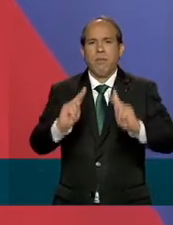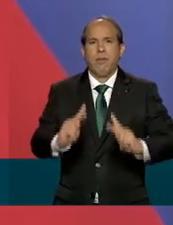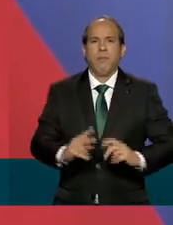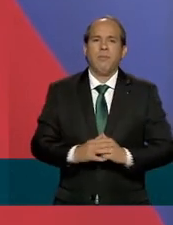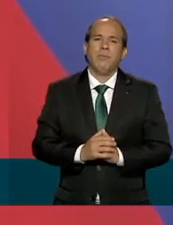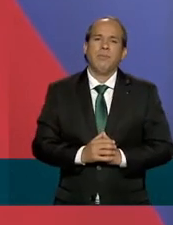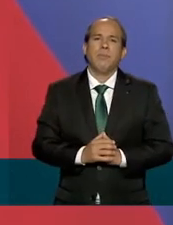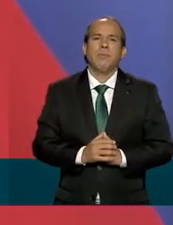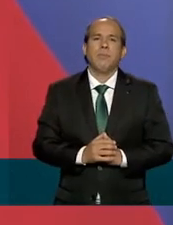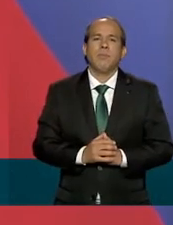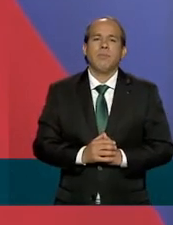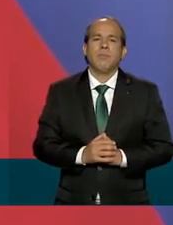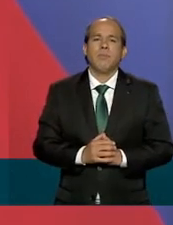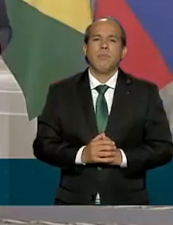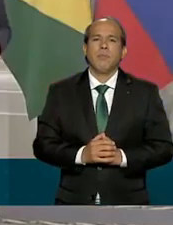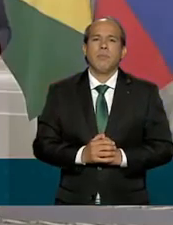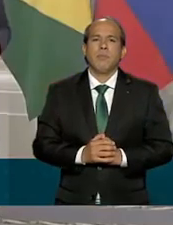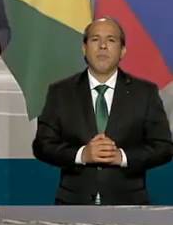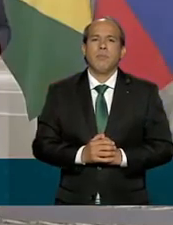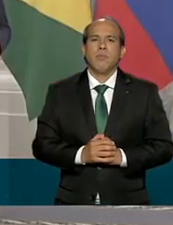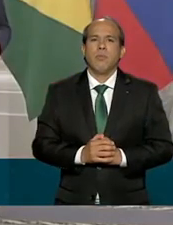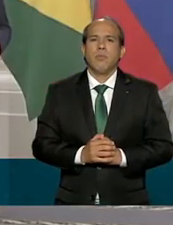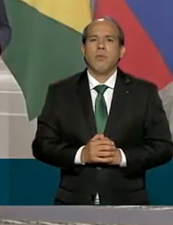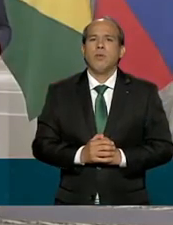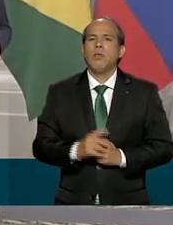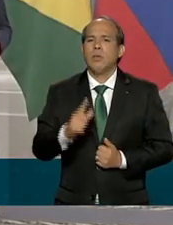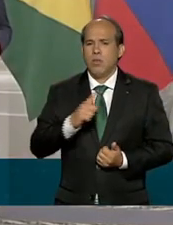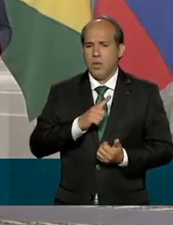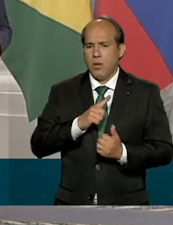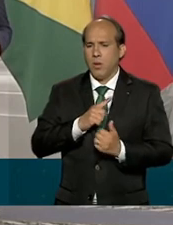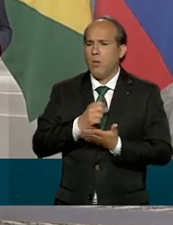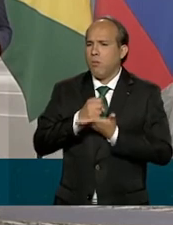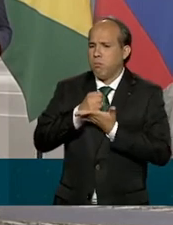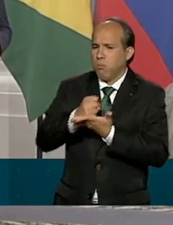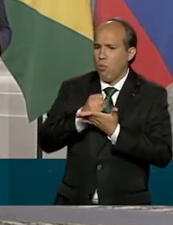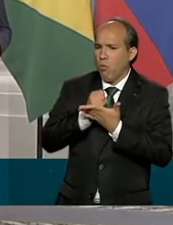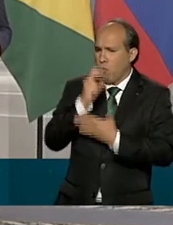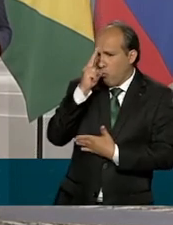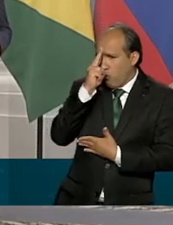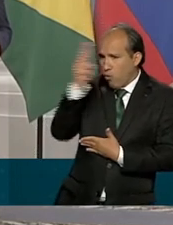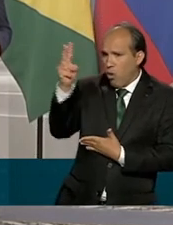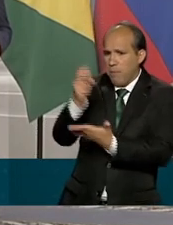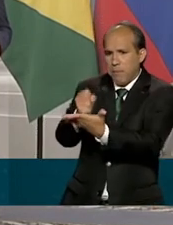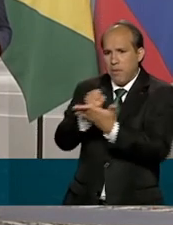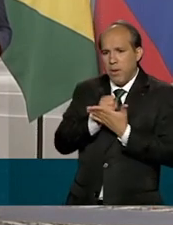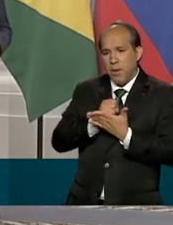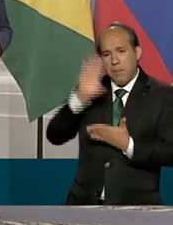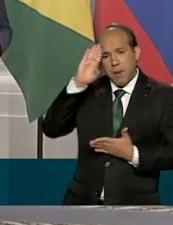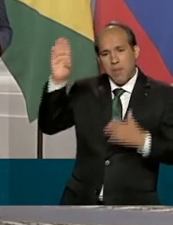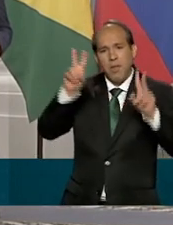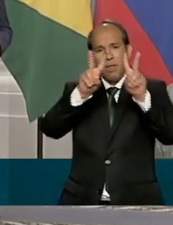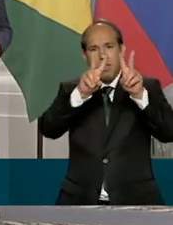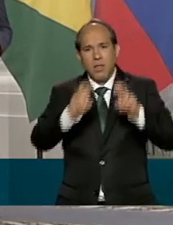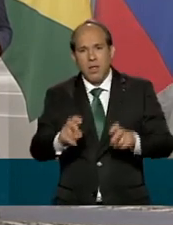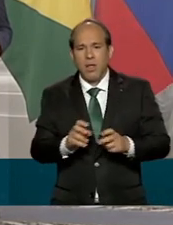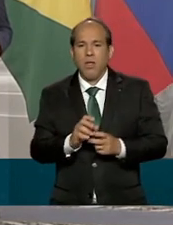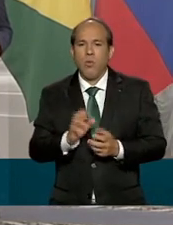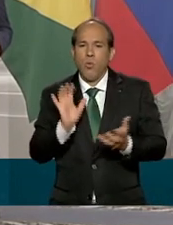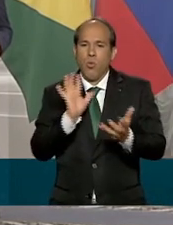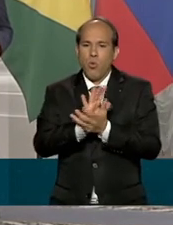Temos uma colaboração intensa nos principais foros internacionais, como o